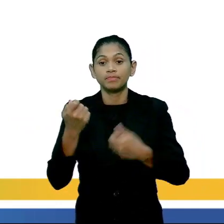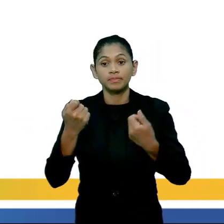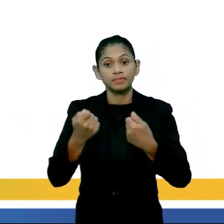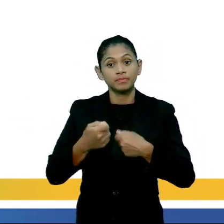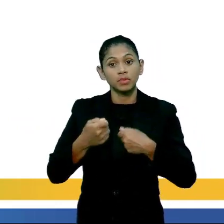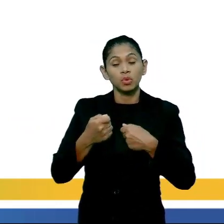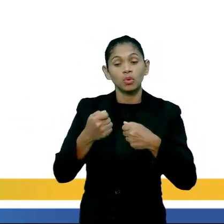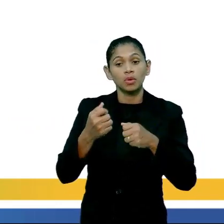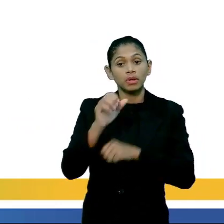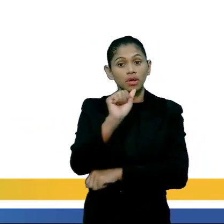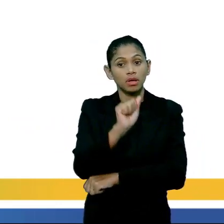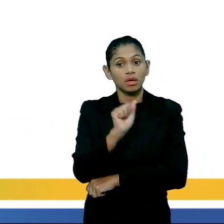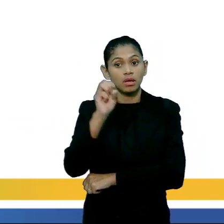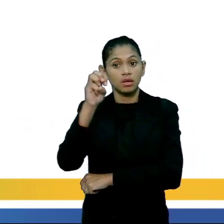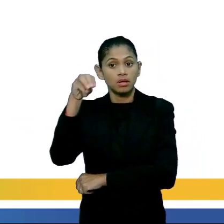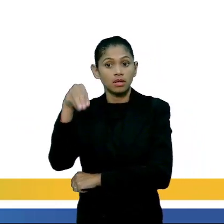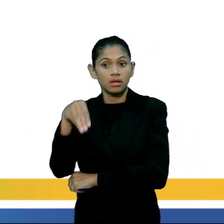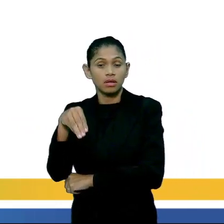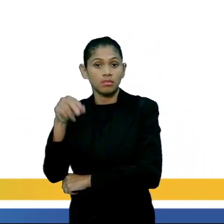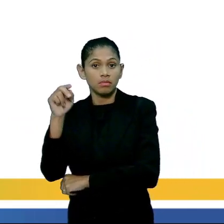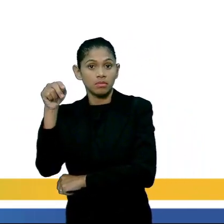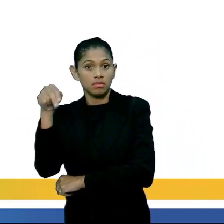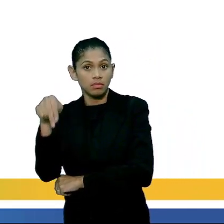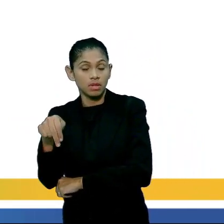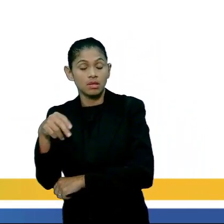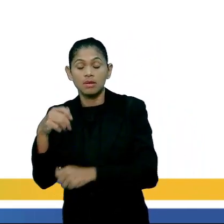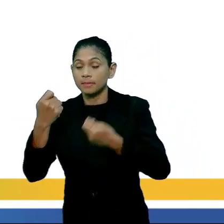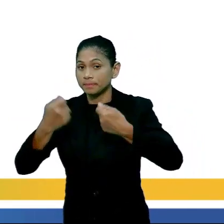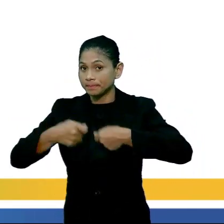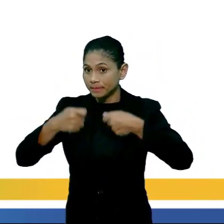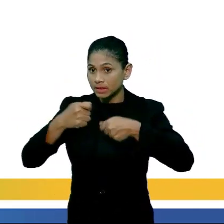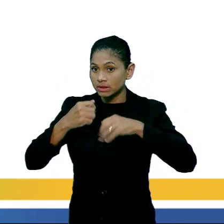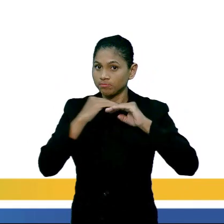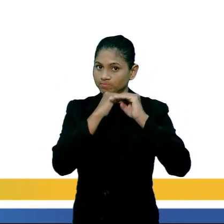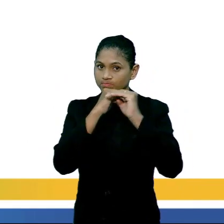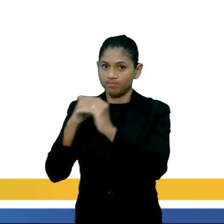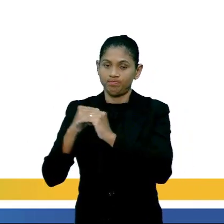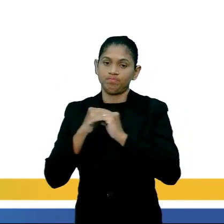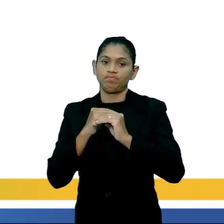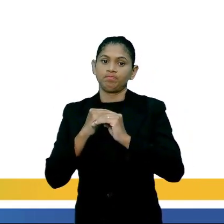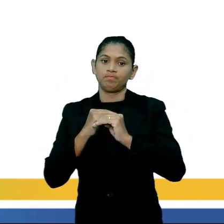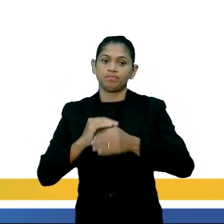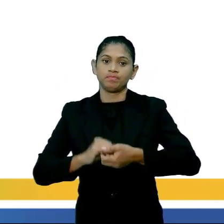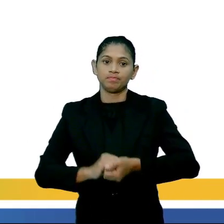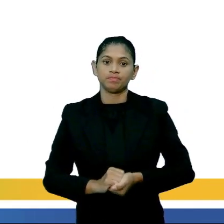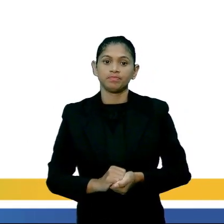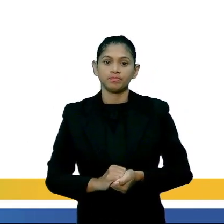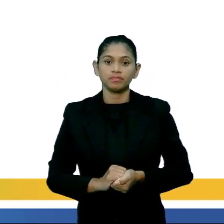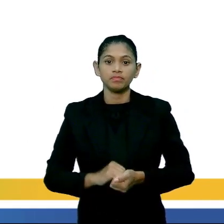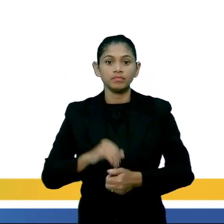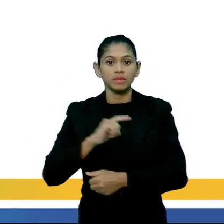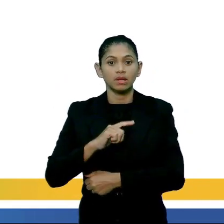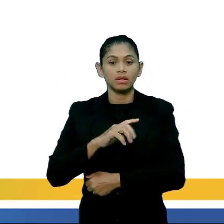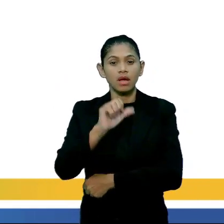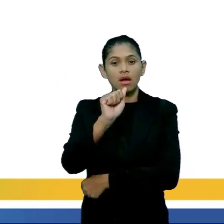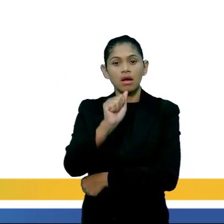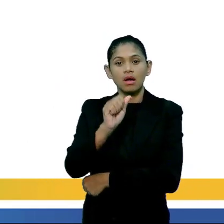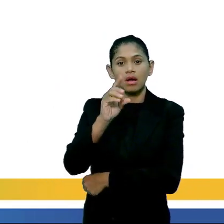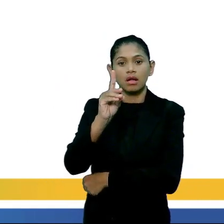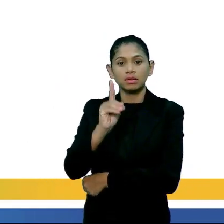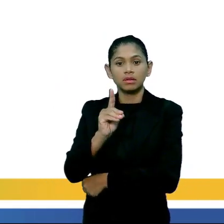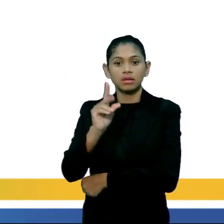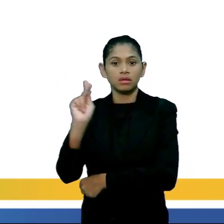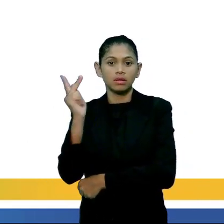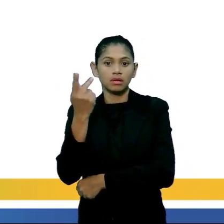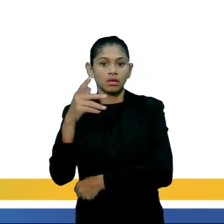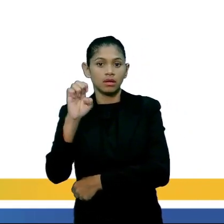devem ser alinhados quando fazemos planificações da face. Temos a face aí ADHE